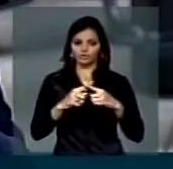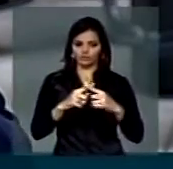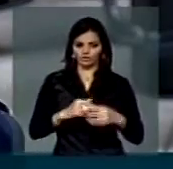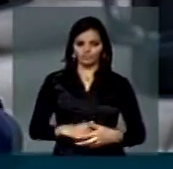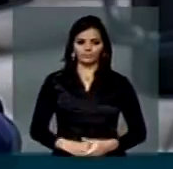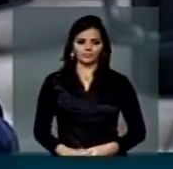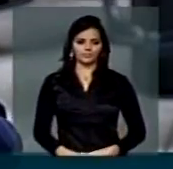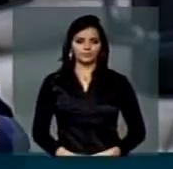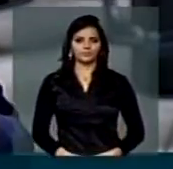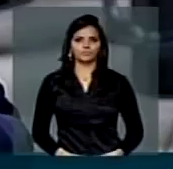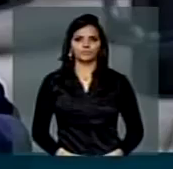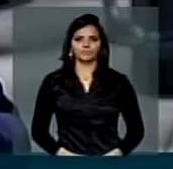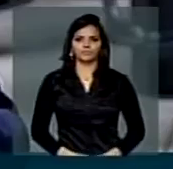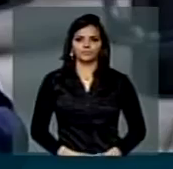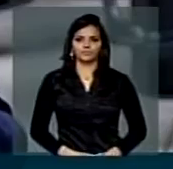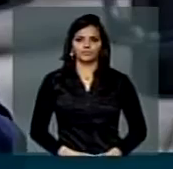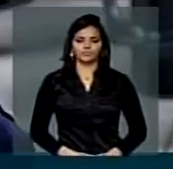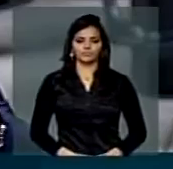desta